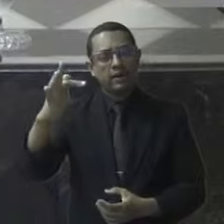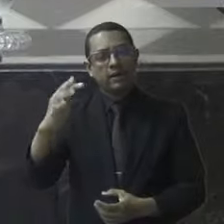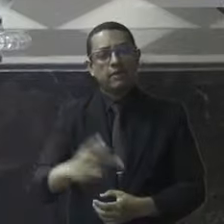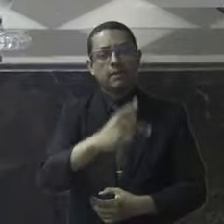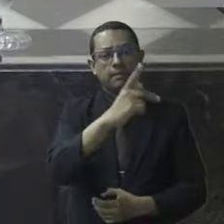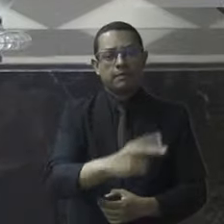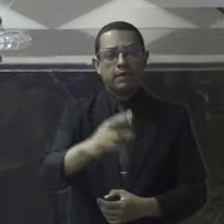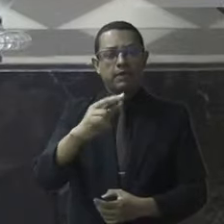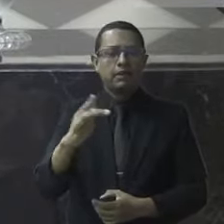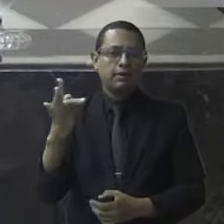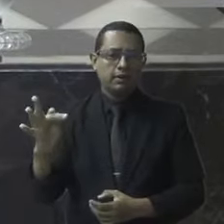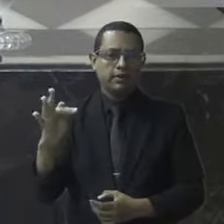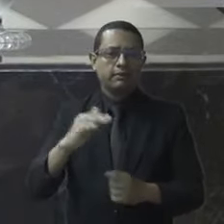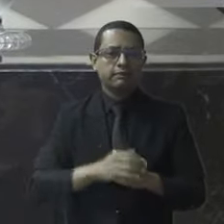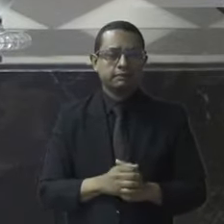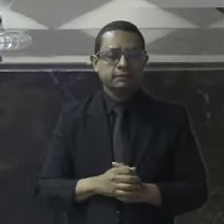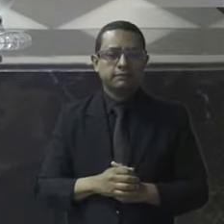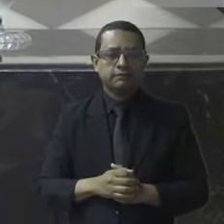Rodoviária Federal,